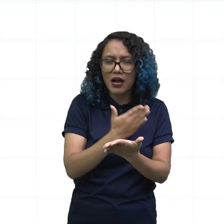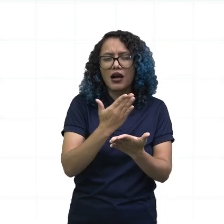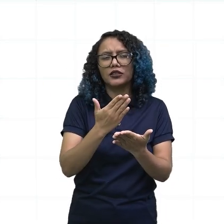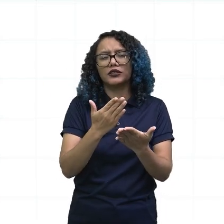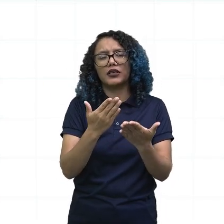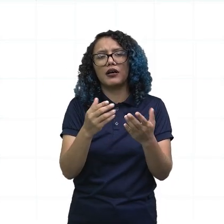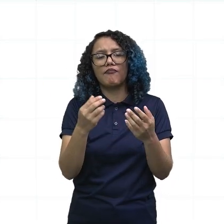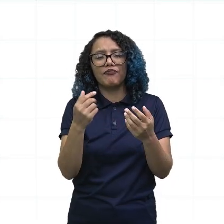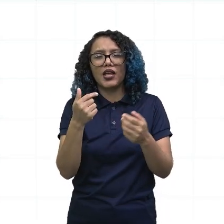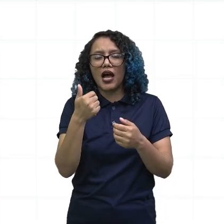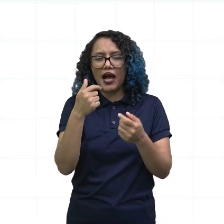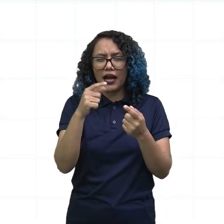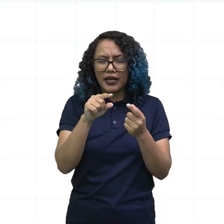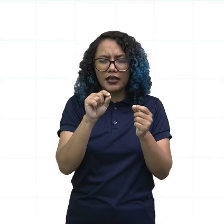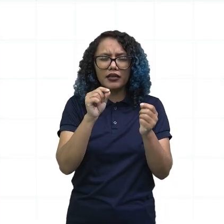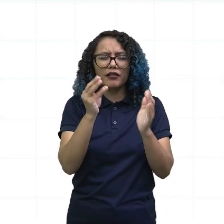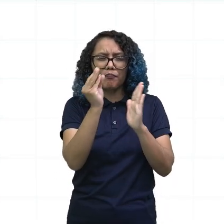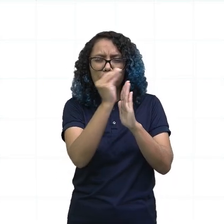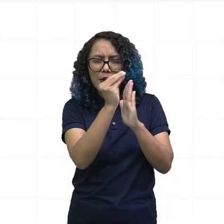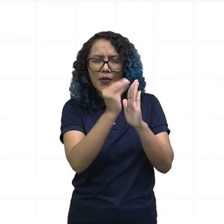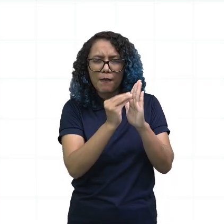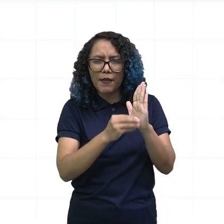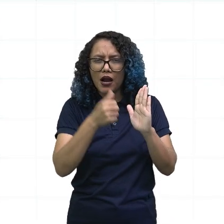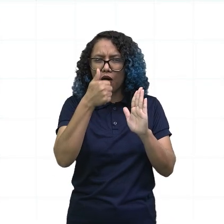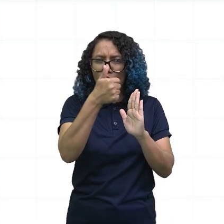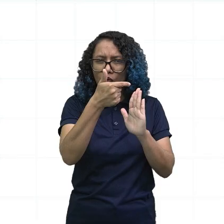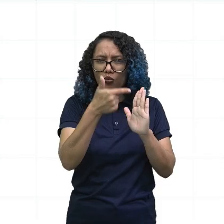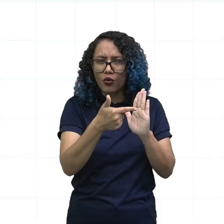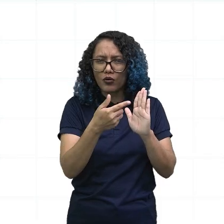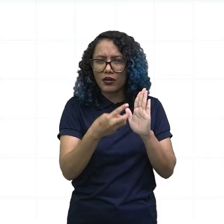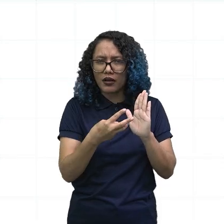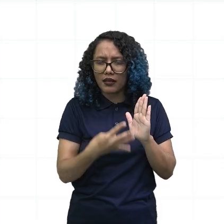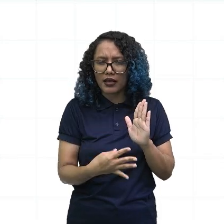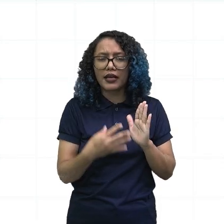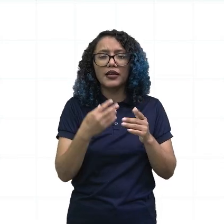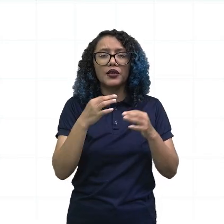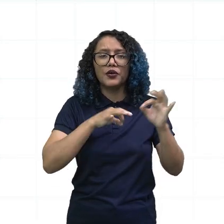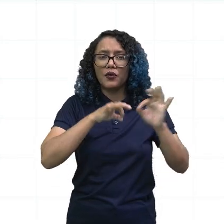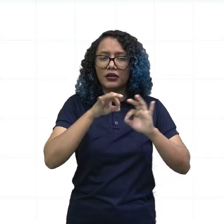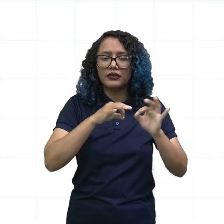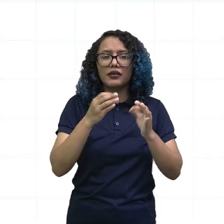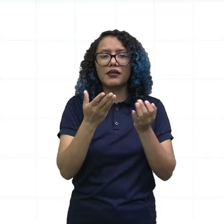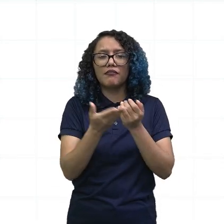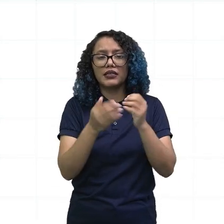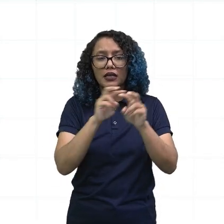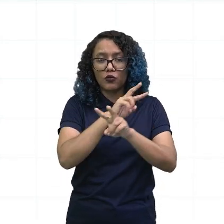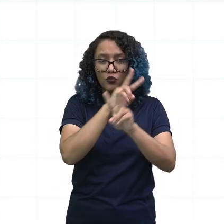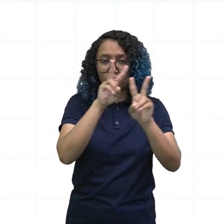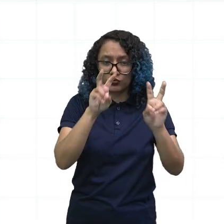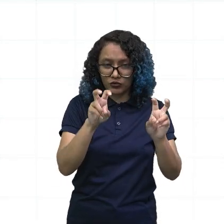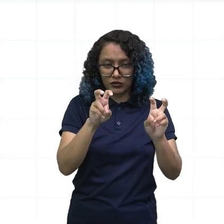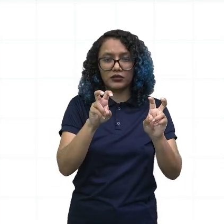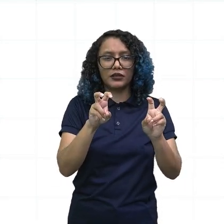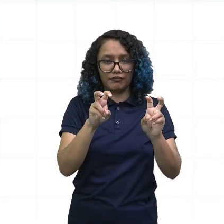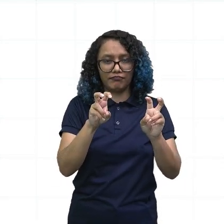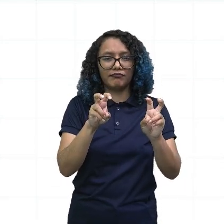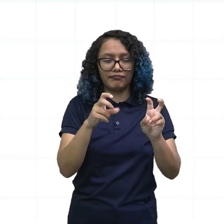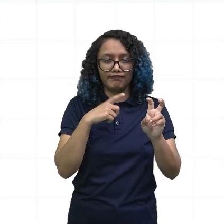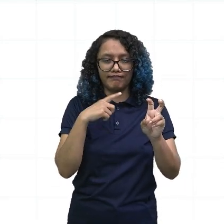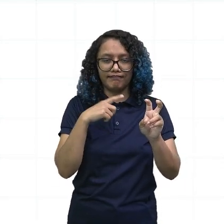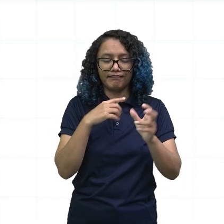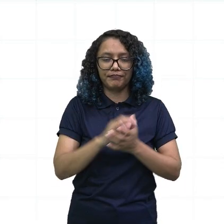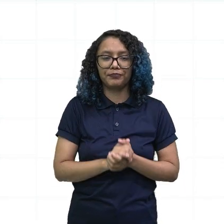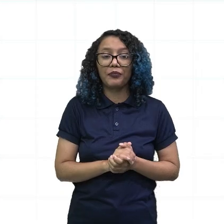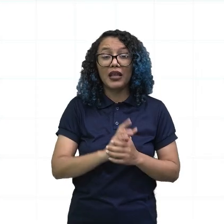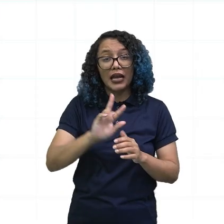aí vai colocar 2 lá no sumário e organizando pelo título do que ele escreveu no portfólio. Em seguida